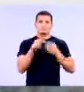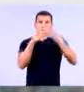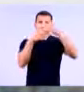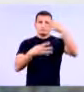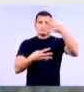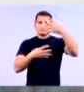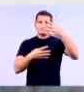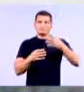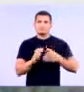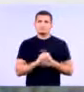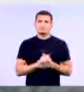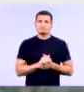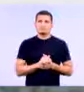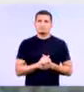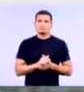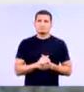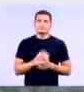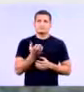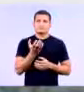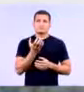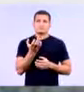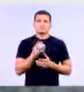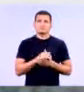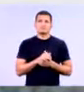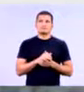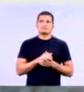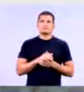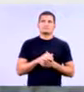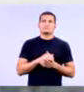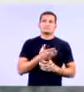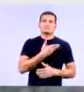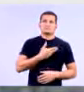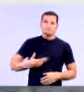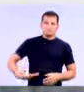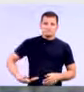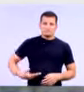buscar no site que tem aí domínio.gov.br.